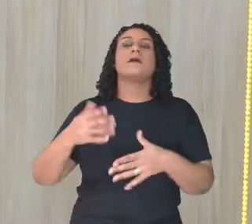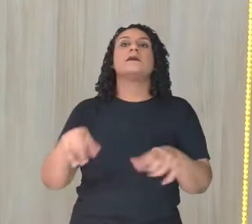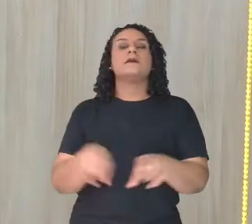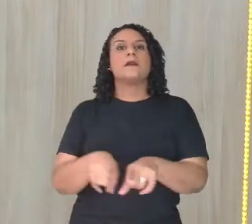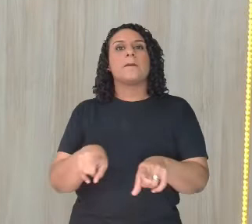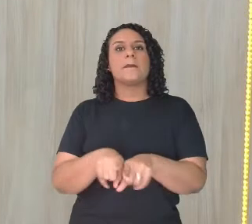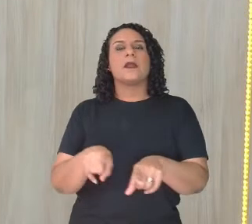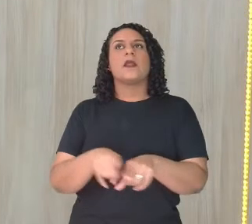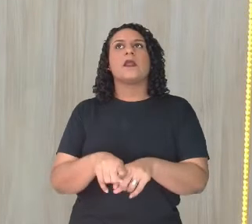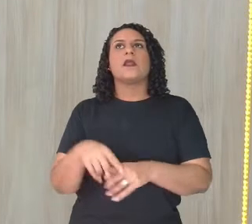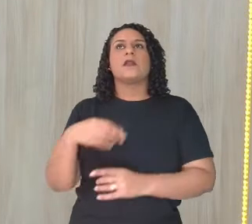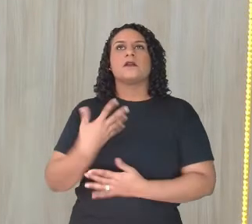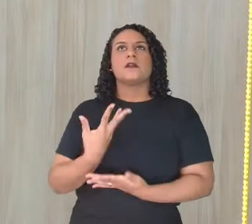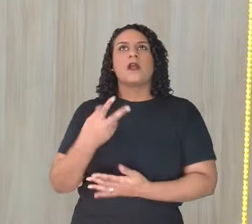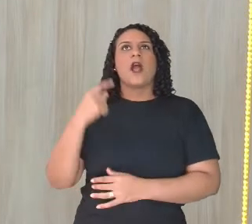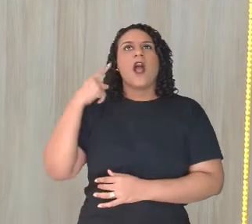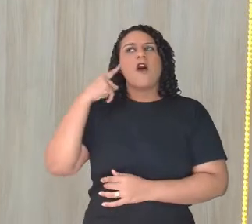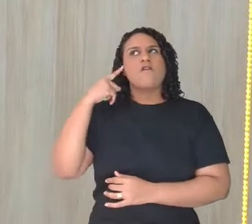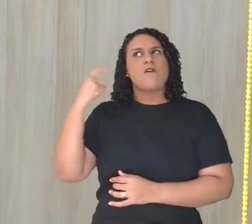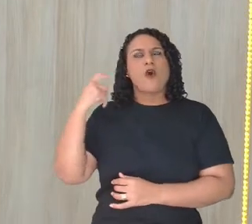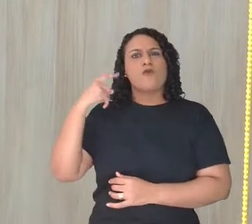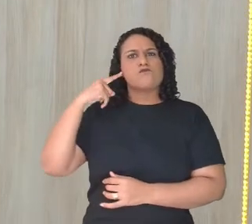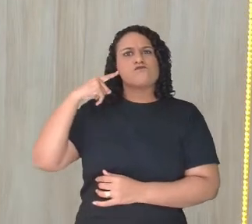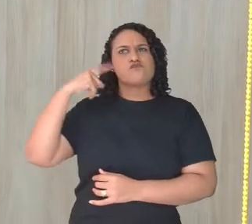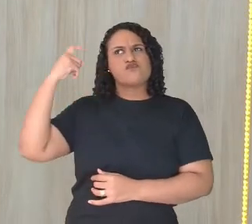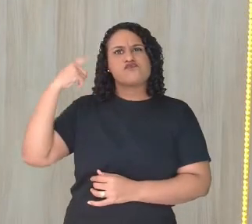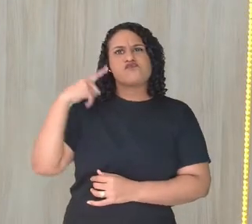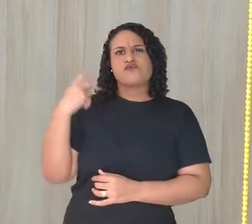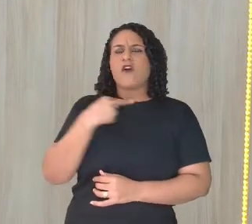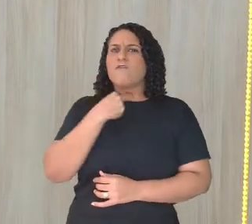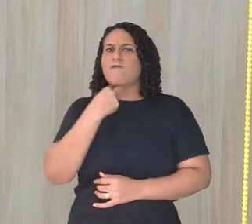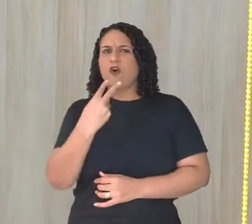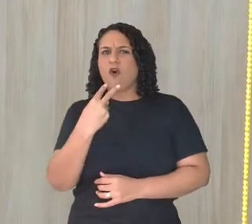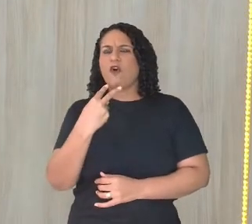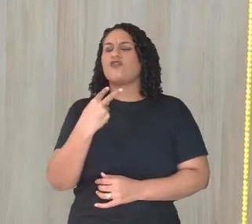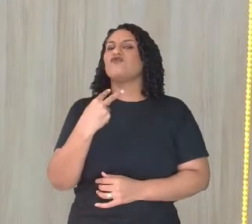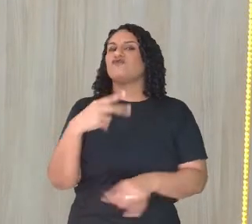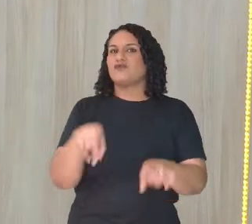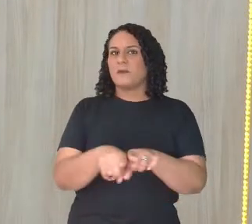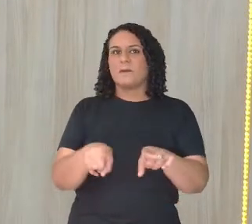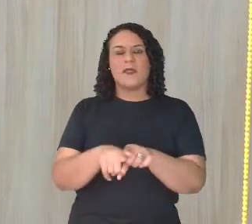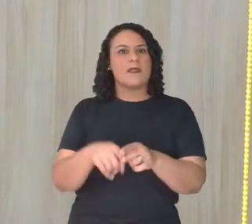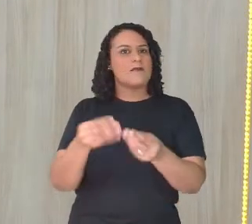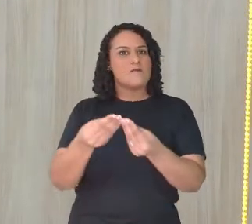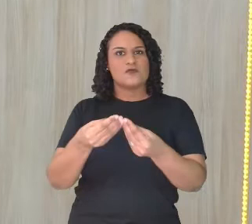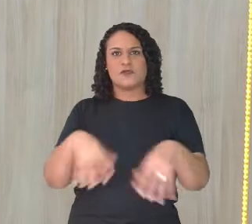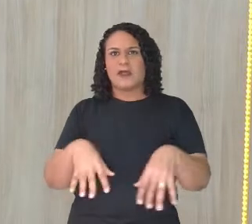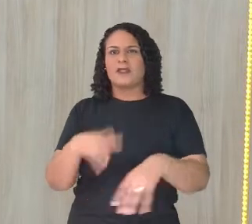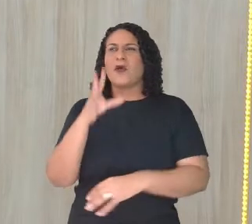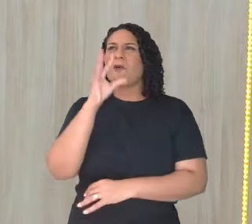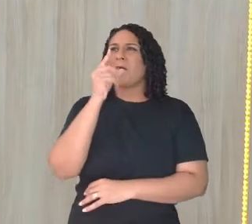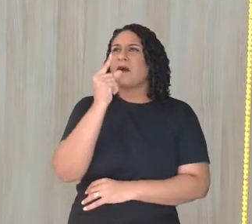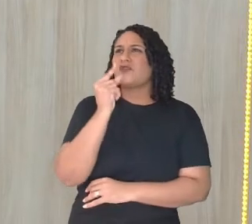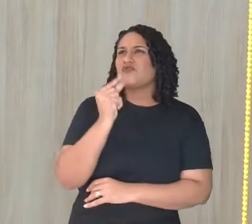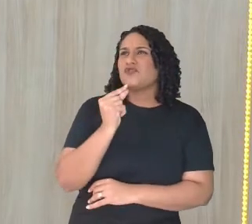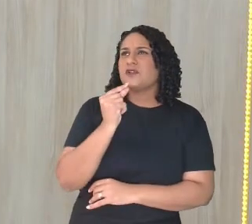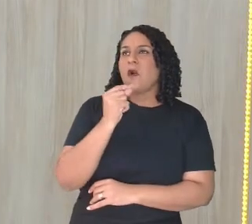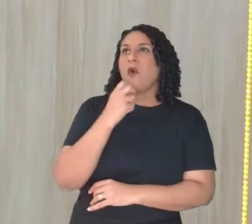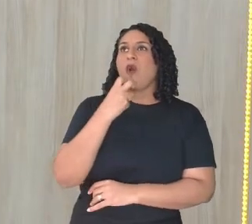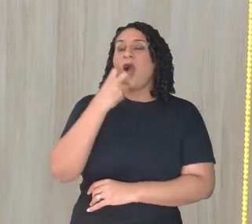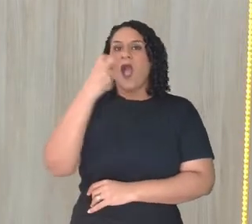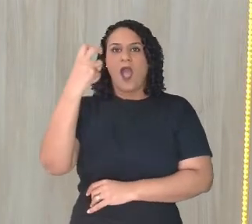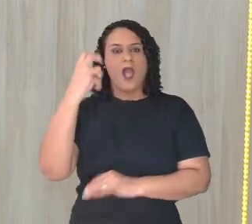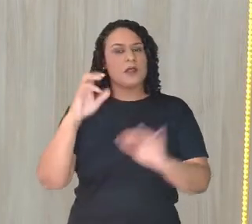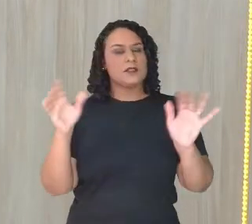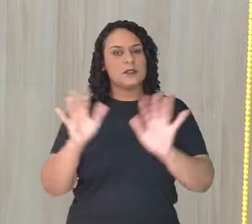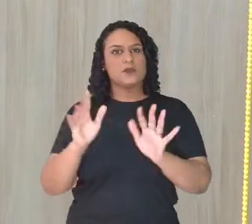entonação da sua voz, né, a entonação da fala, seja prejudicada, não seja nem tão baixo, nem tão alto. Ou seja, os